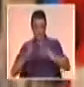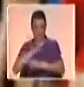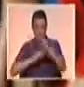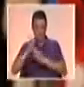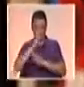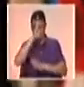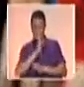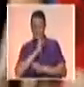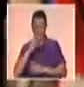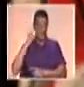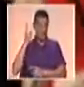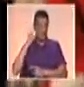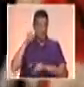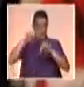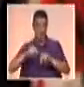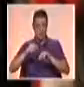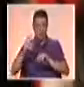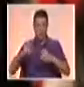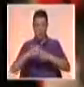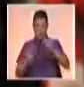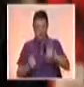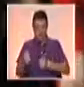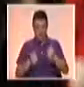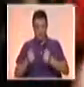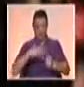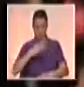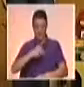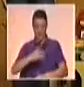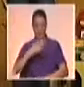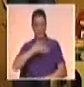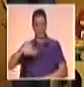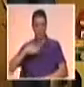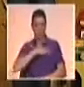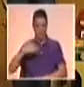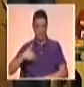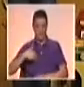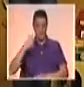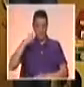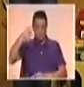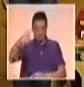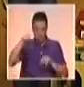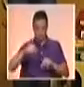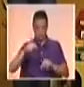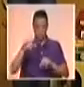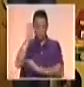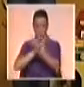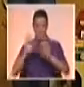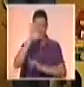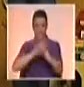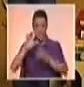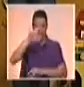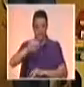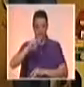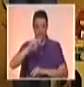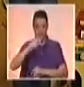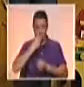parcial auditiva reconhecida pela Organização Mundial de Saúde. Especialmente na União Europeia, o número de pessoas